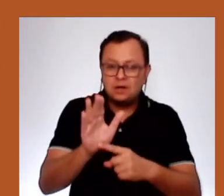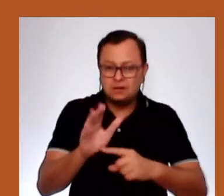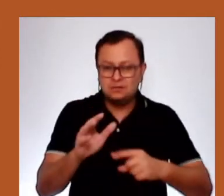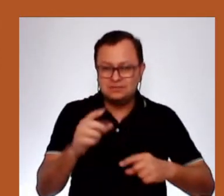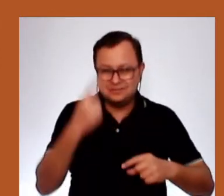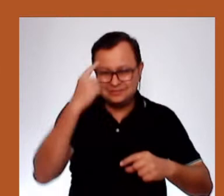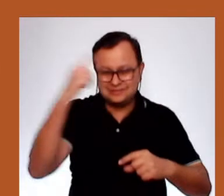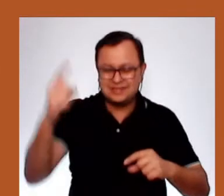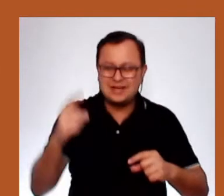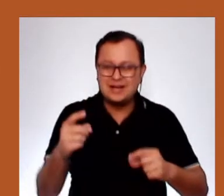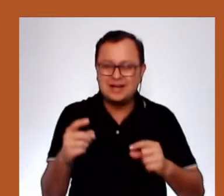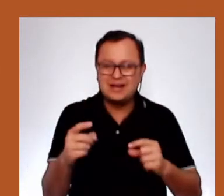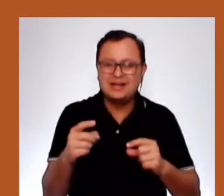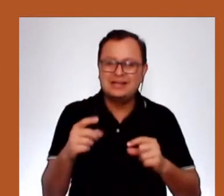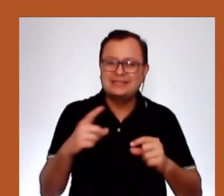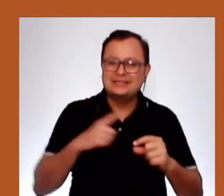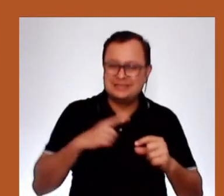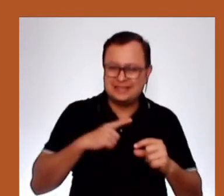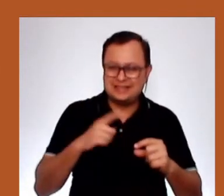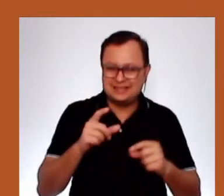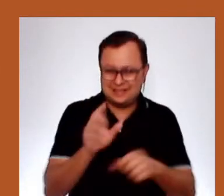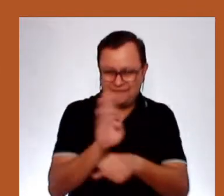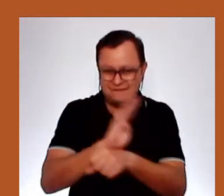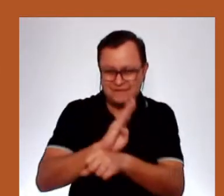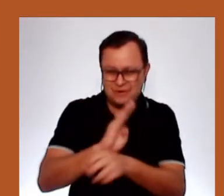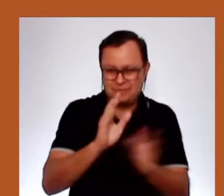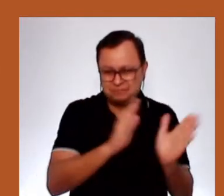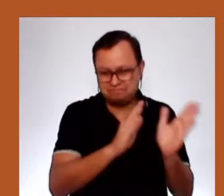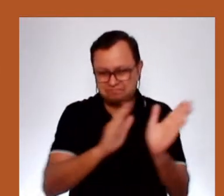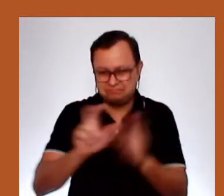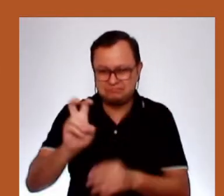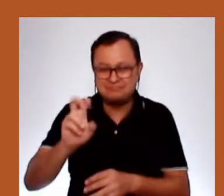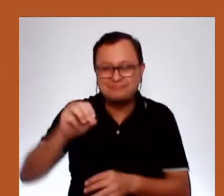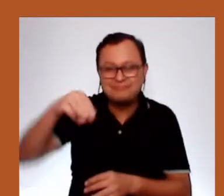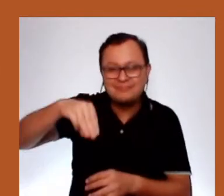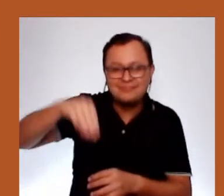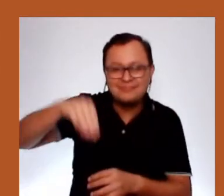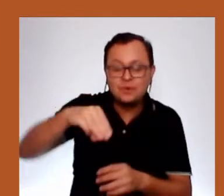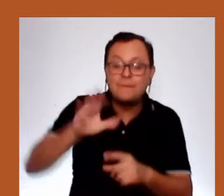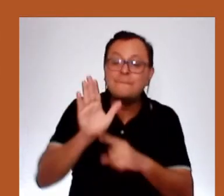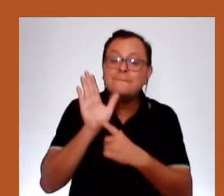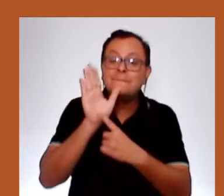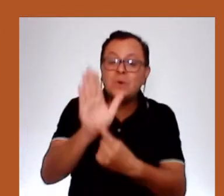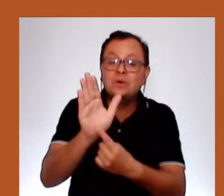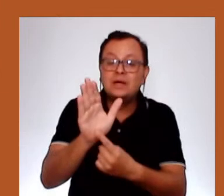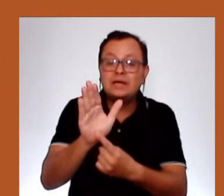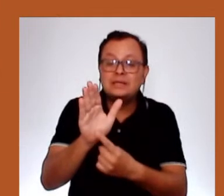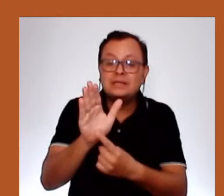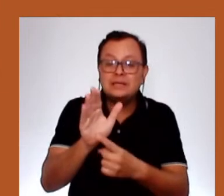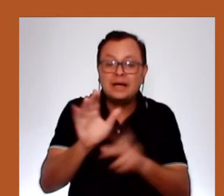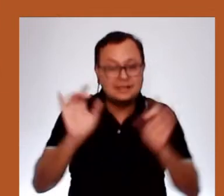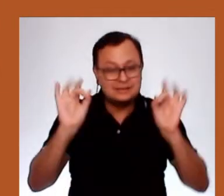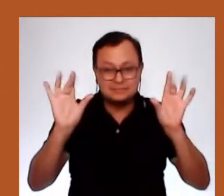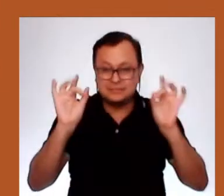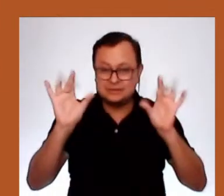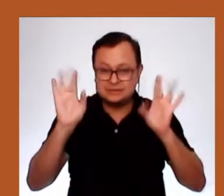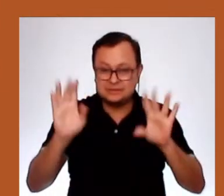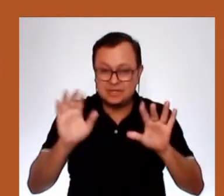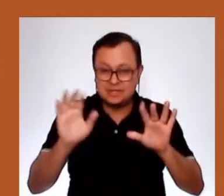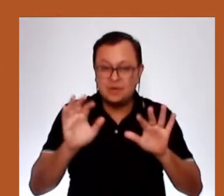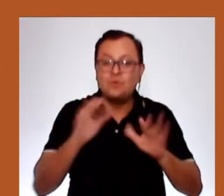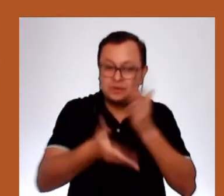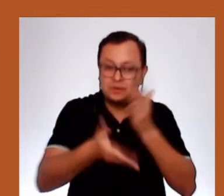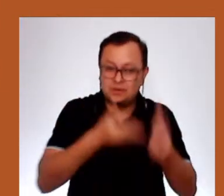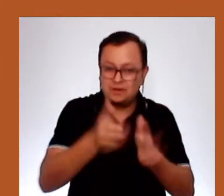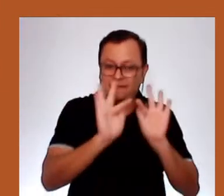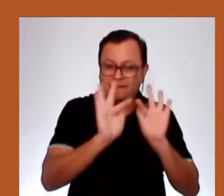cara, colocar nesses 50 minutos um pouco dessa filosofia colocada à sua máxima potência, né, do